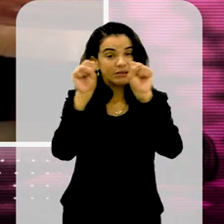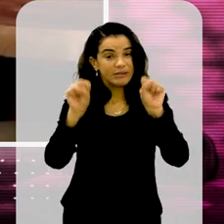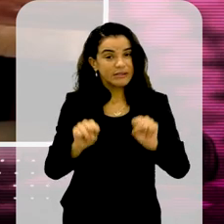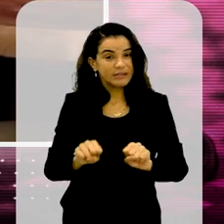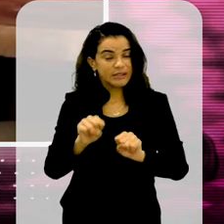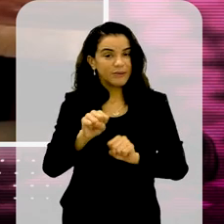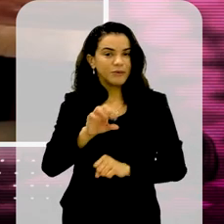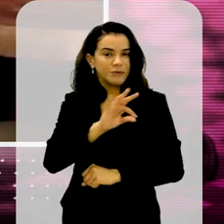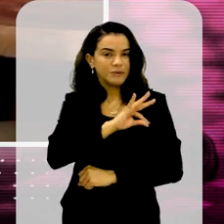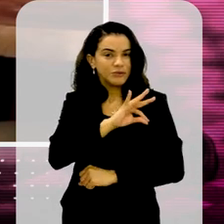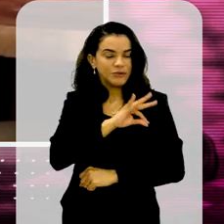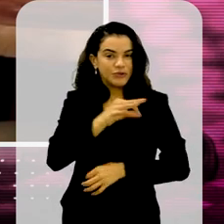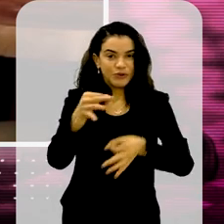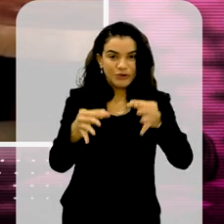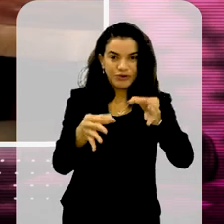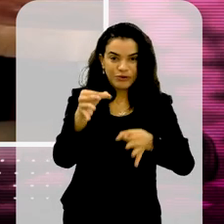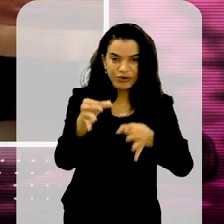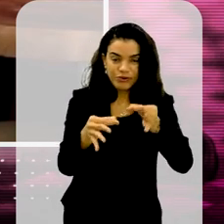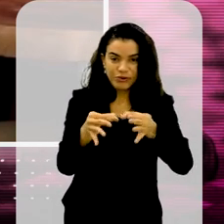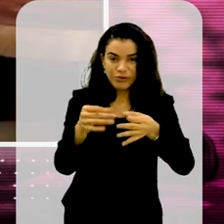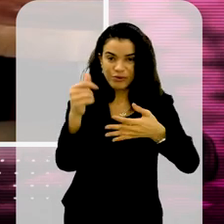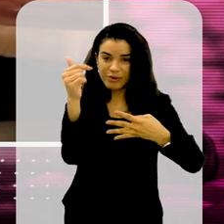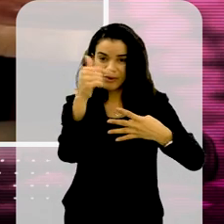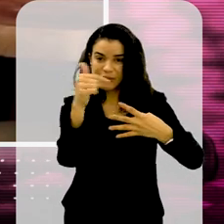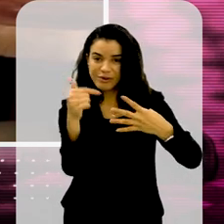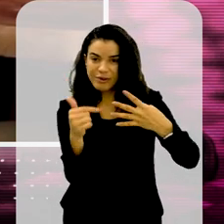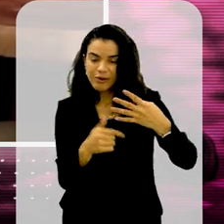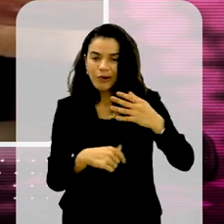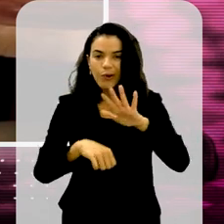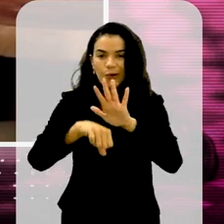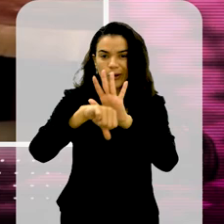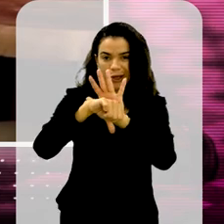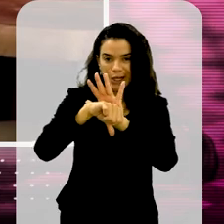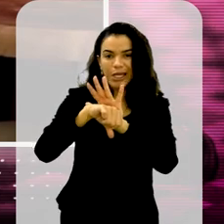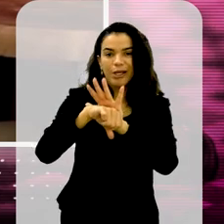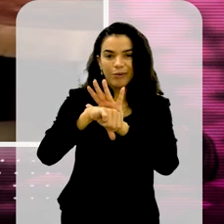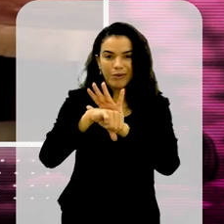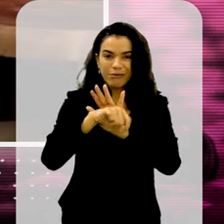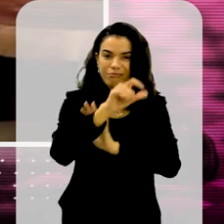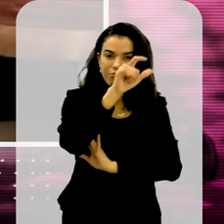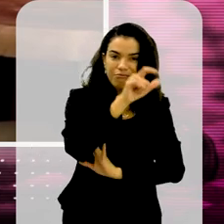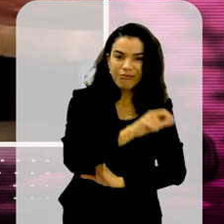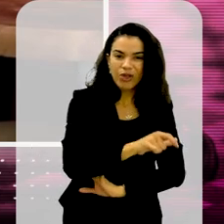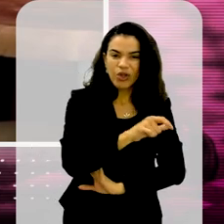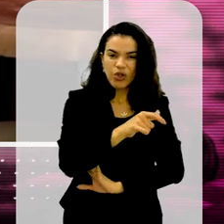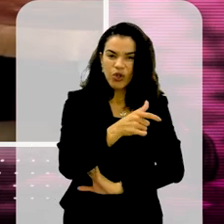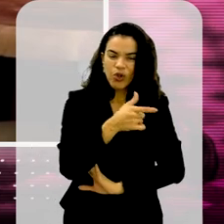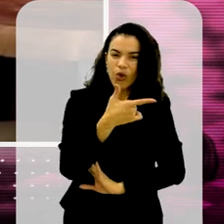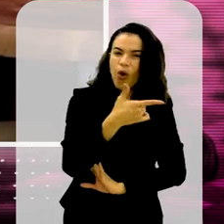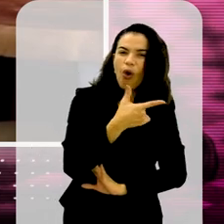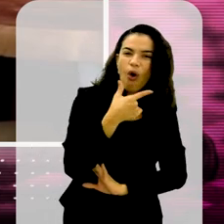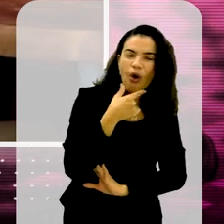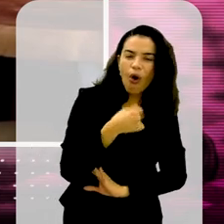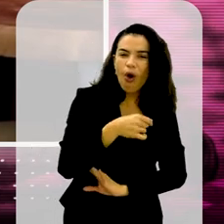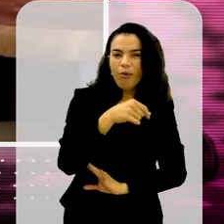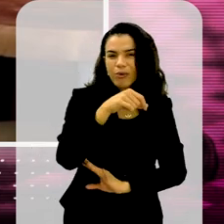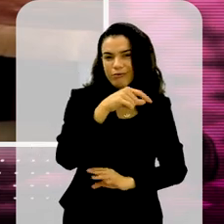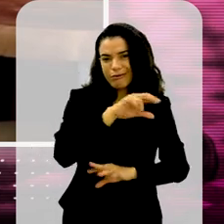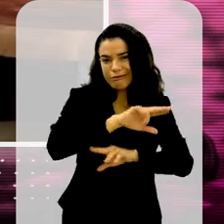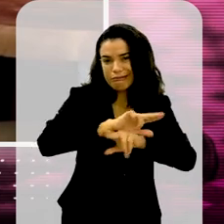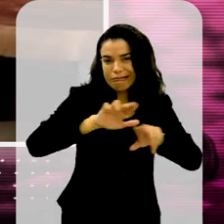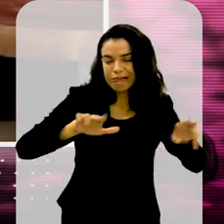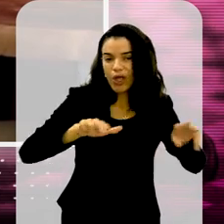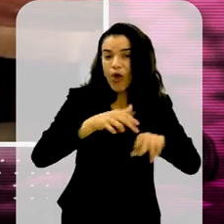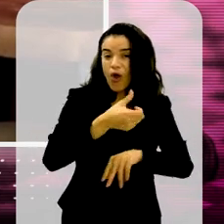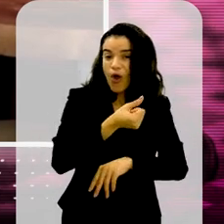no sistema de justiça e investigação, esses crimes, para a tristeza dos criminosos, dos covardes,